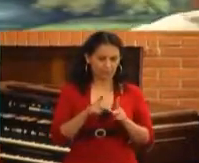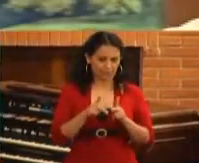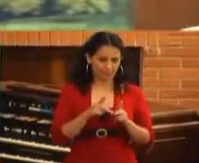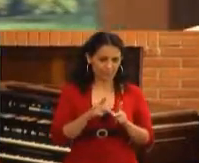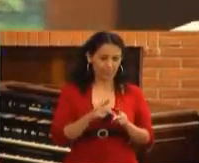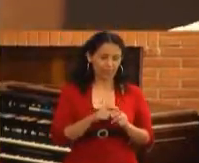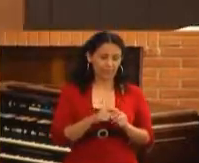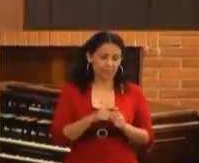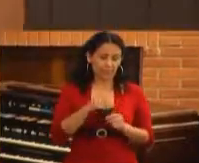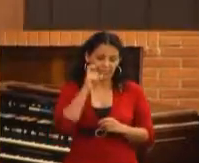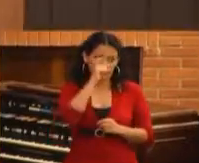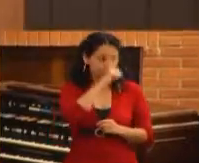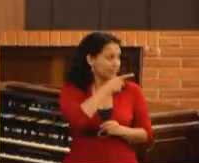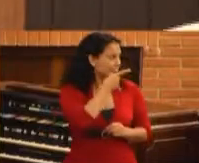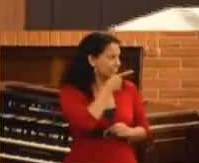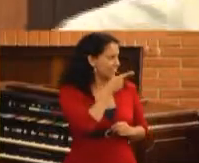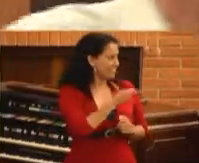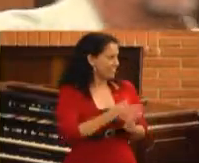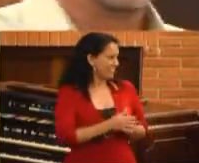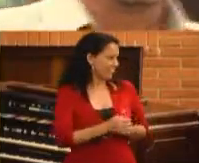deu.